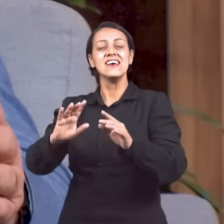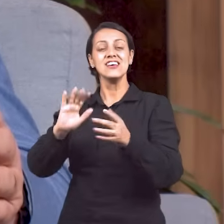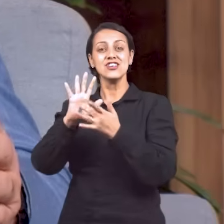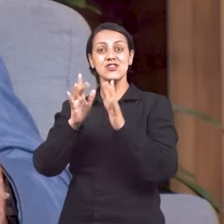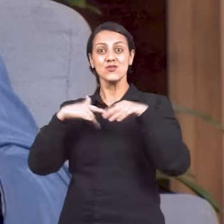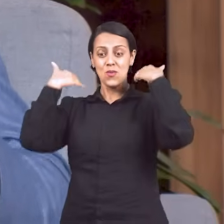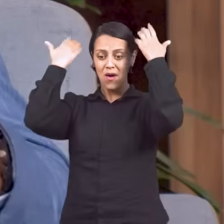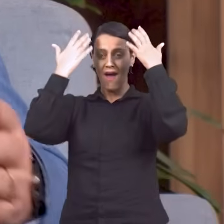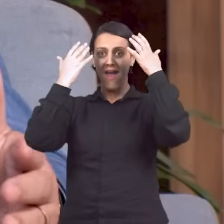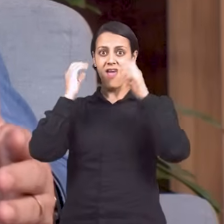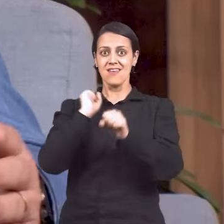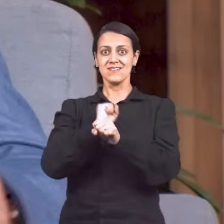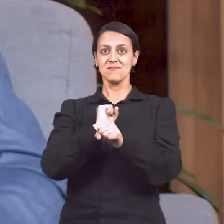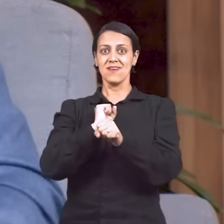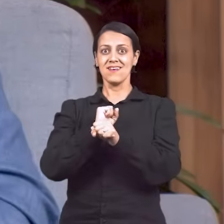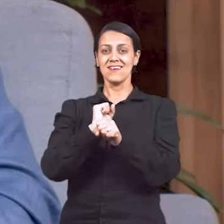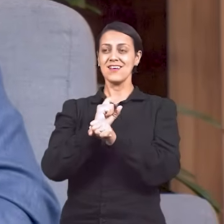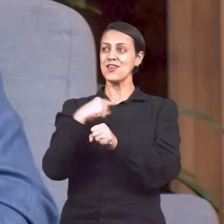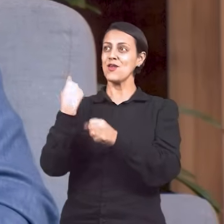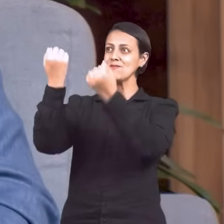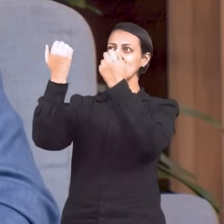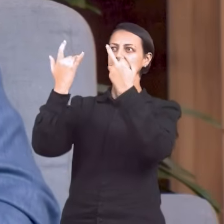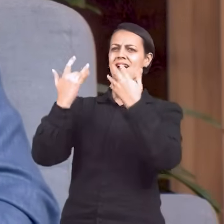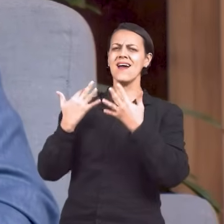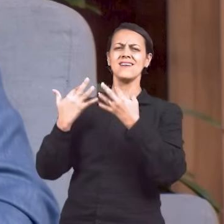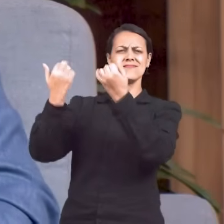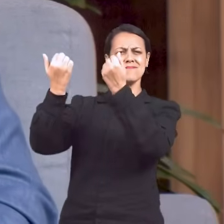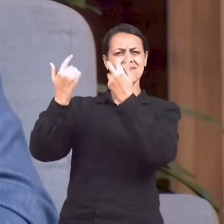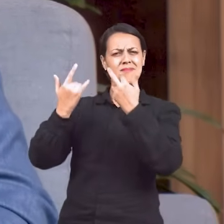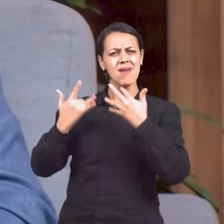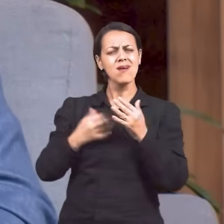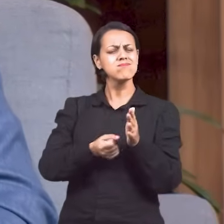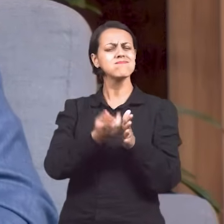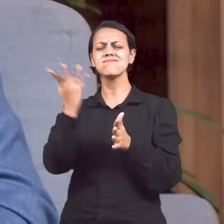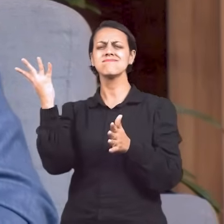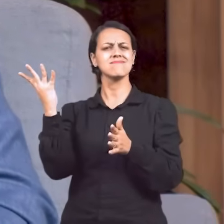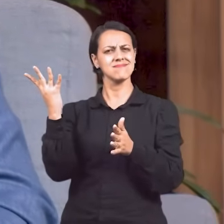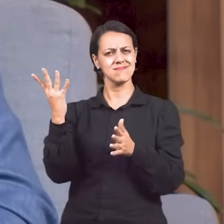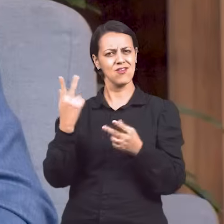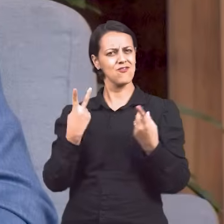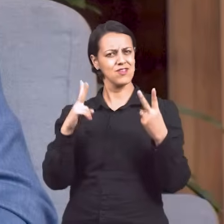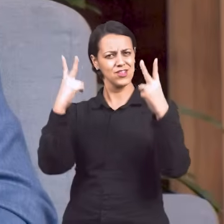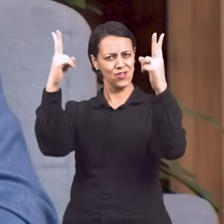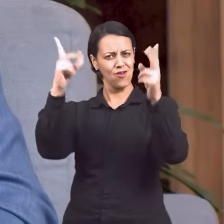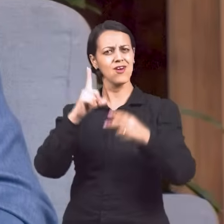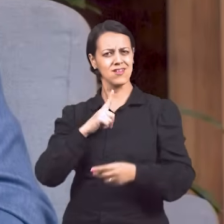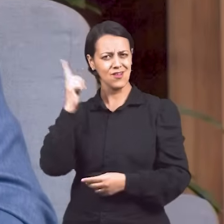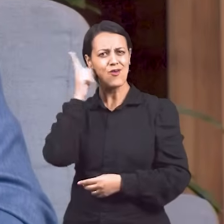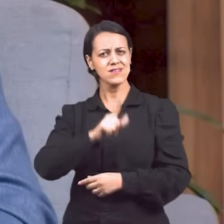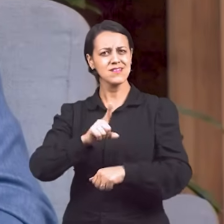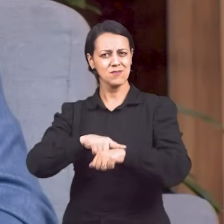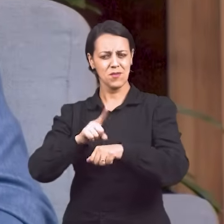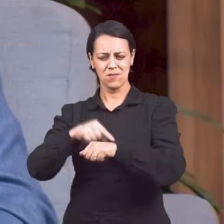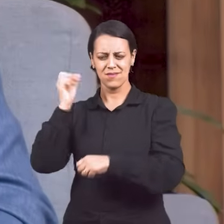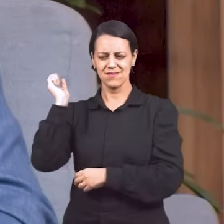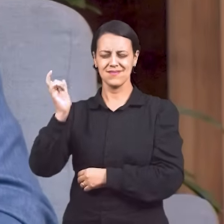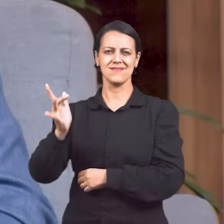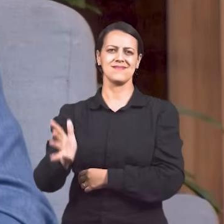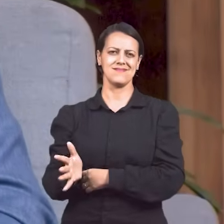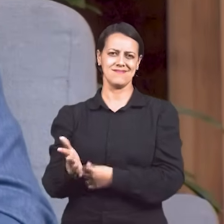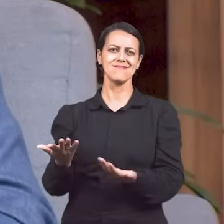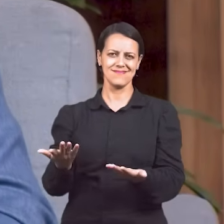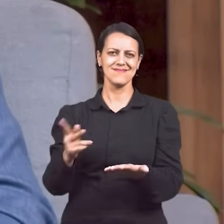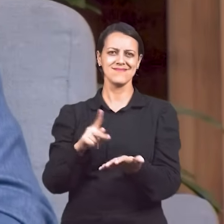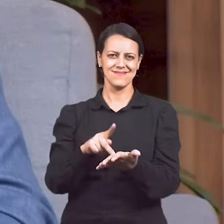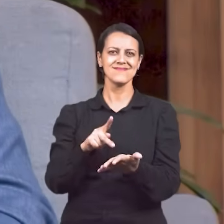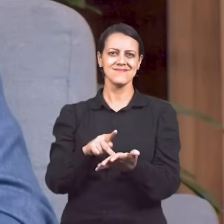nos esperando e ele sempre fala conosco, nos dá as suas bênçãos. Quantas vitórias o povo de Deus tem alcançado nas madrugadas. Glória a